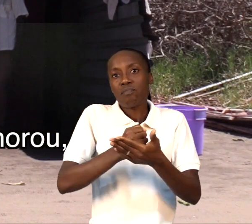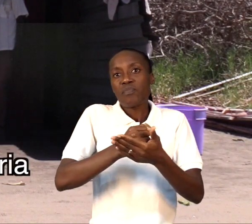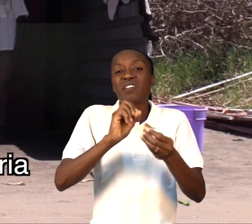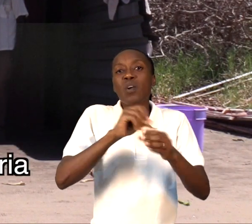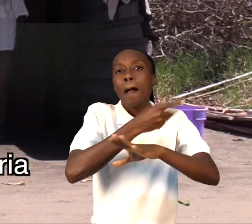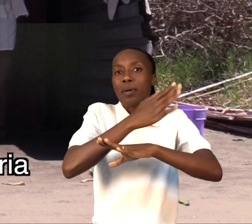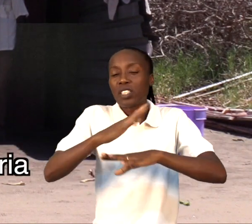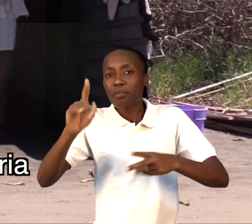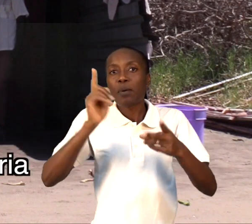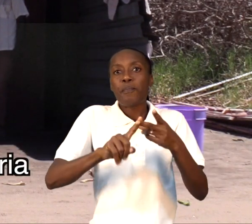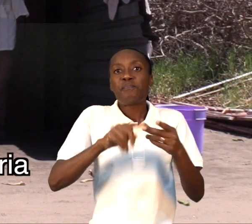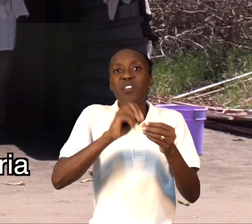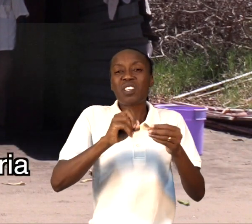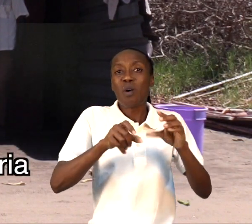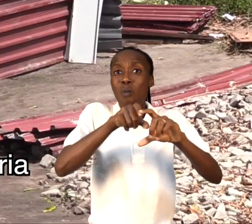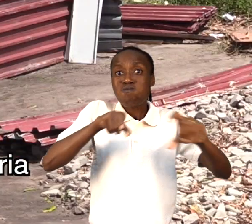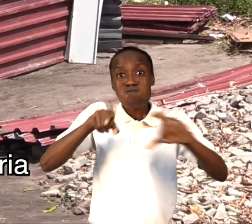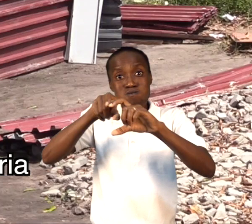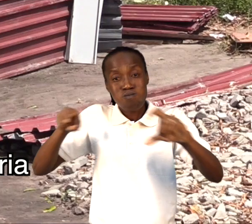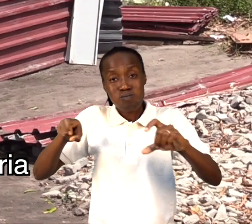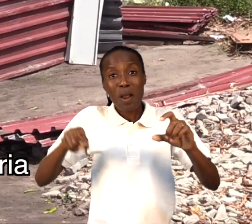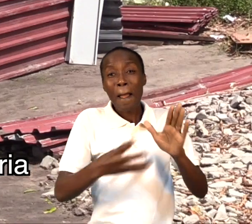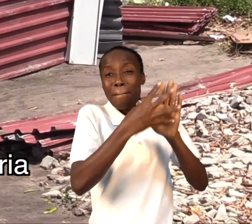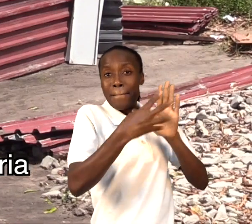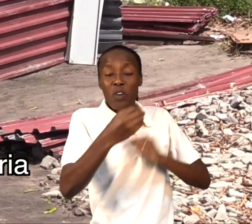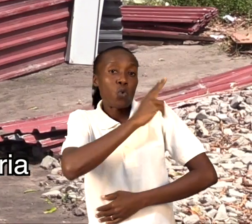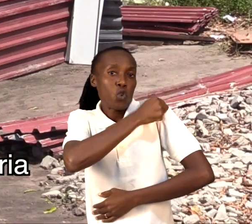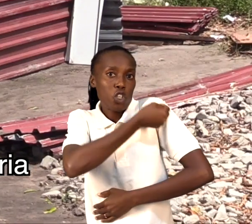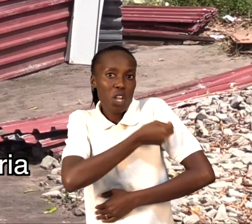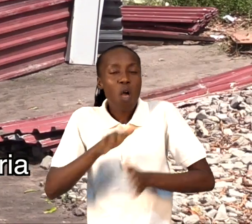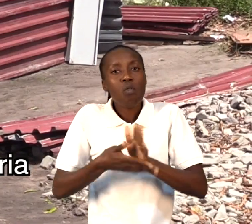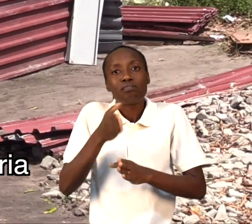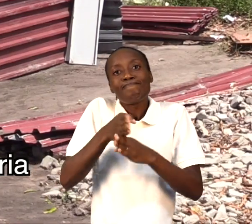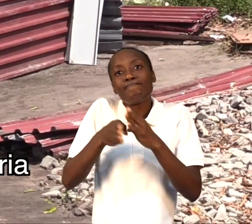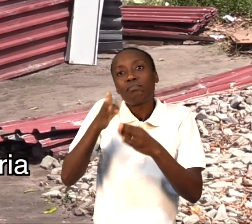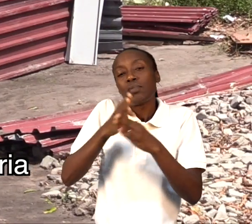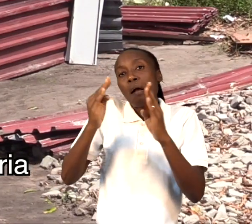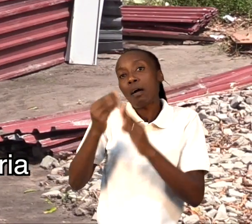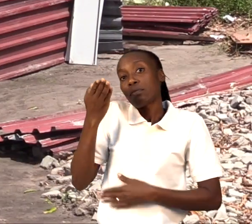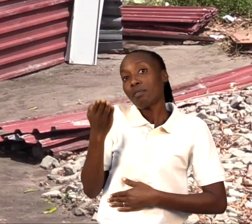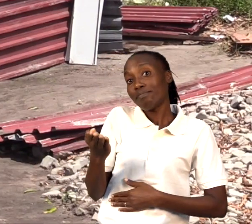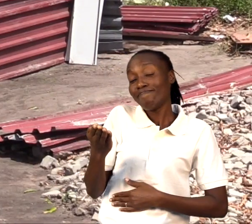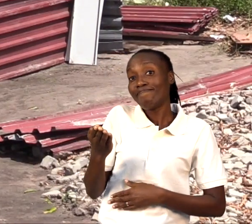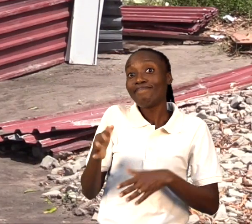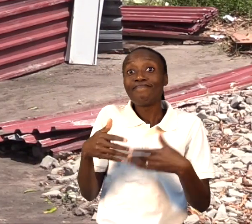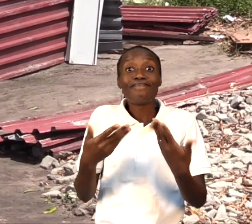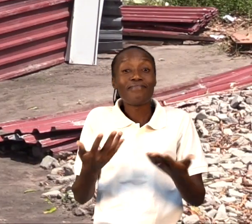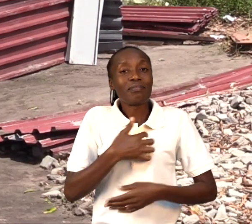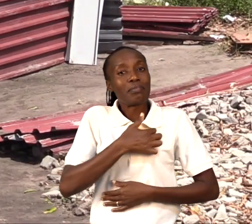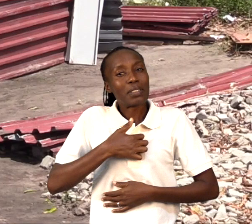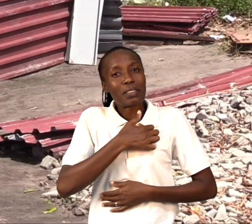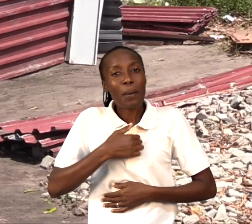temperatura, tivemos que pegar as chapas e os barrotes que saíram do teto da unidade sanitária como da residência,